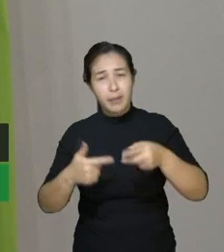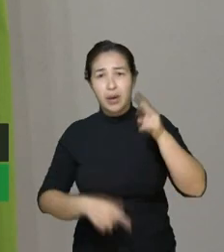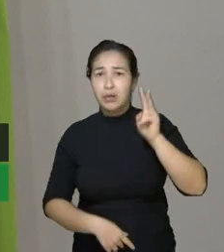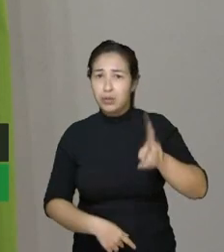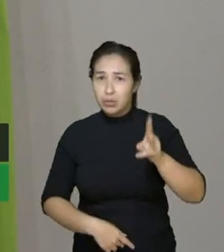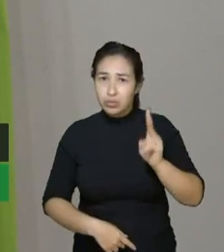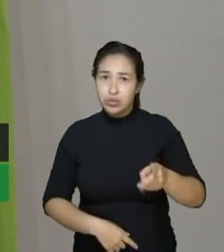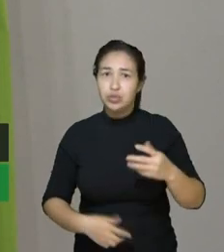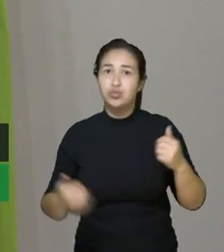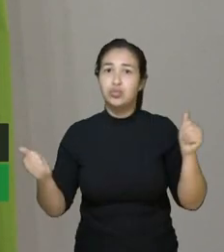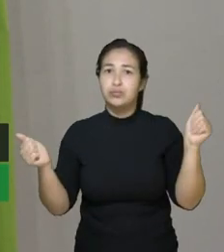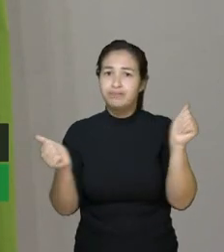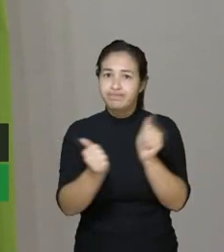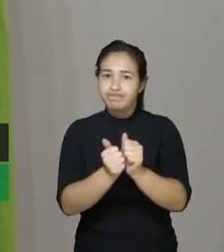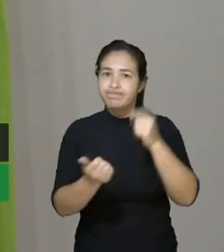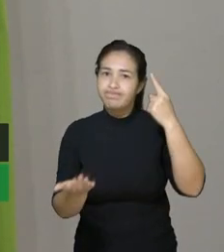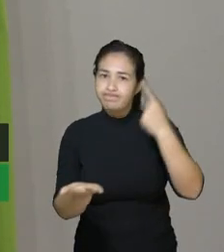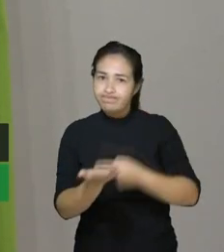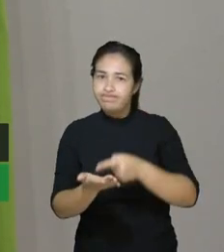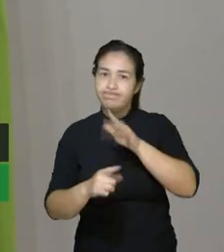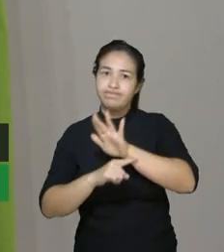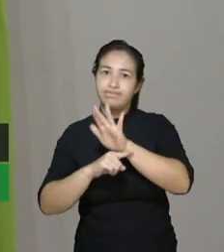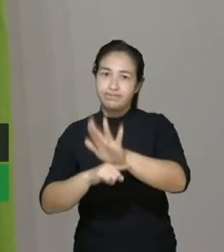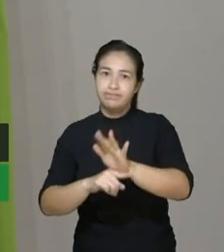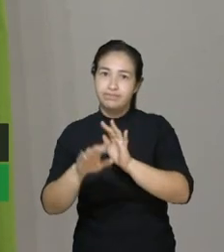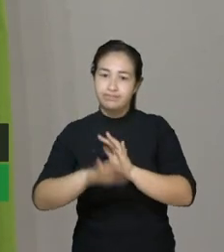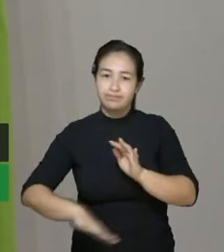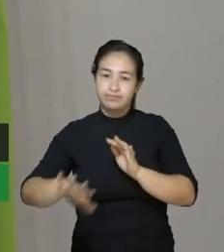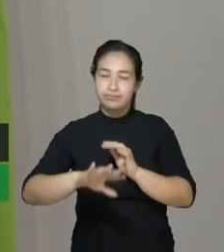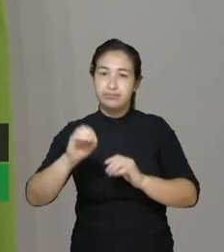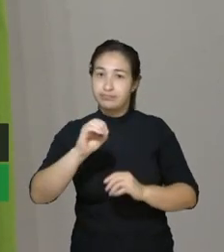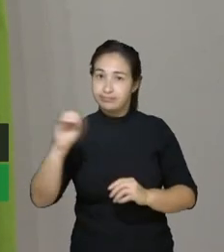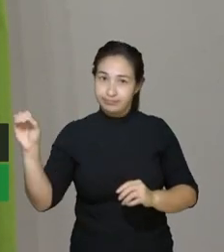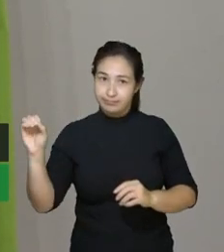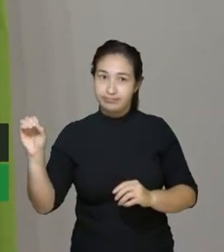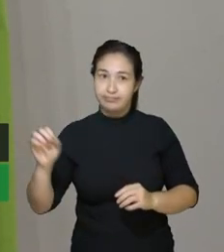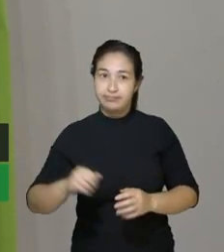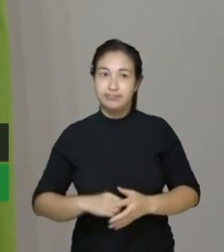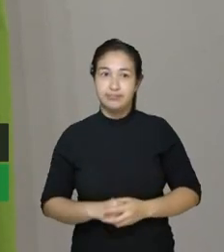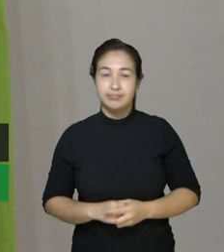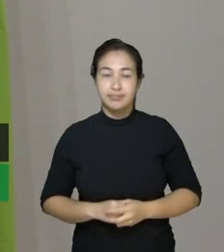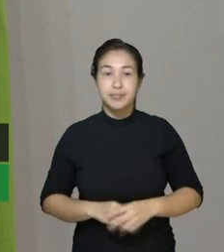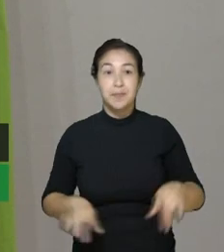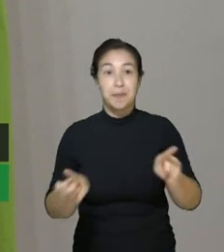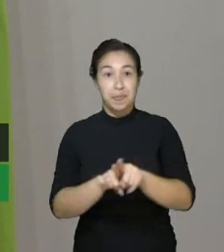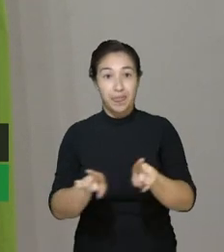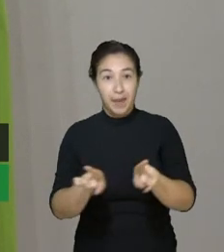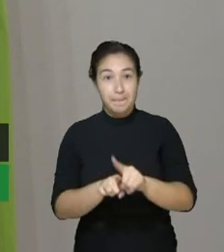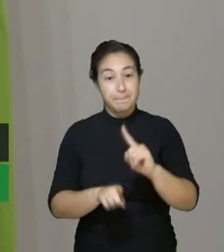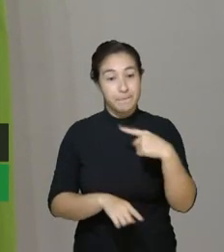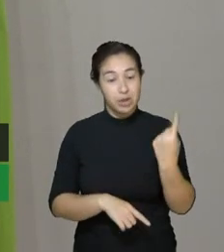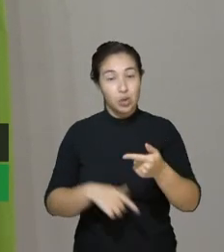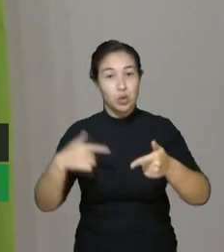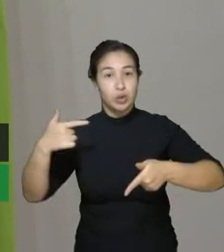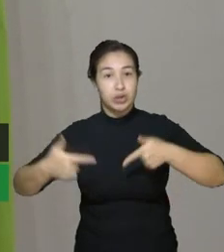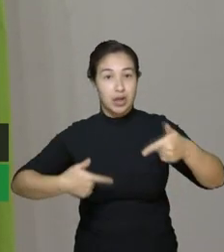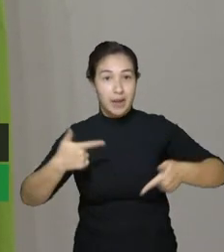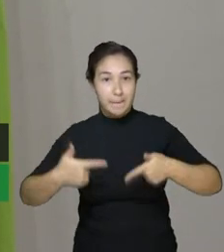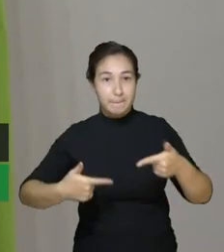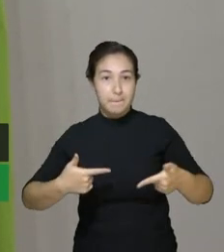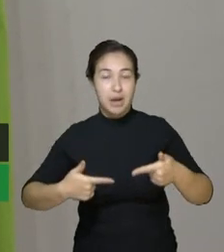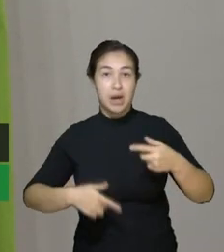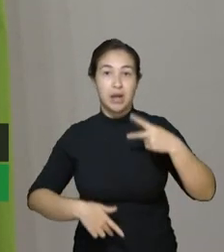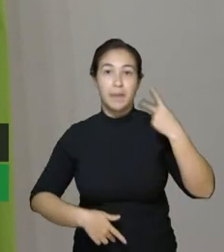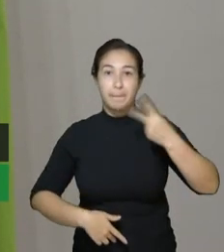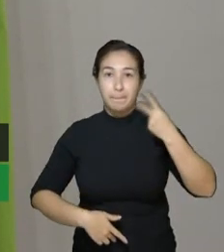essa parceria continue em prol da região do Oeste. Da mesma forma, deputada Ada, que o nosso trabalho, nós, enquanto